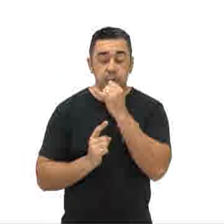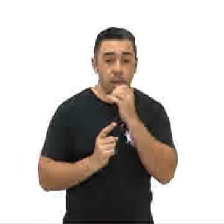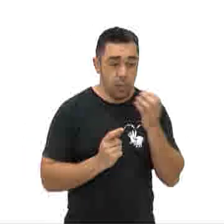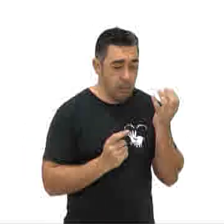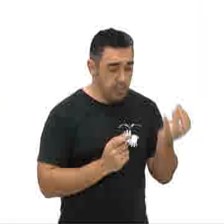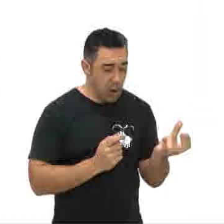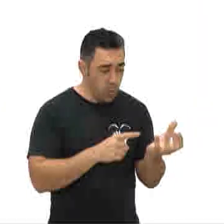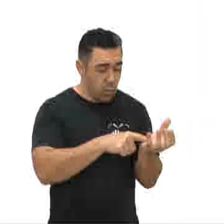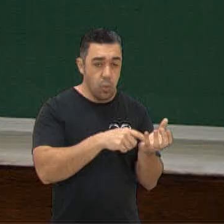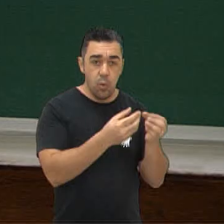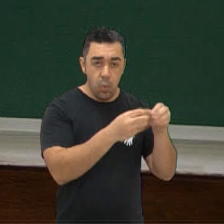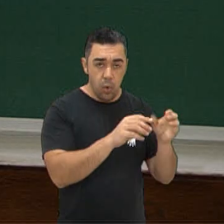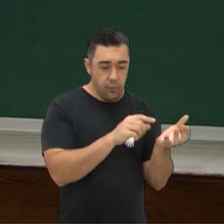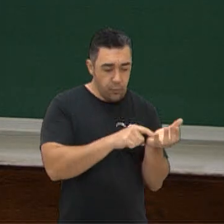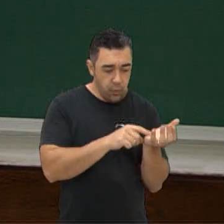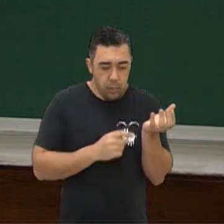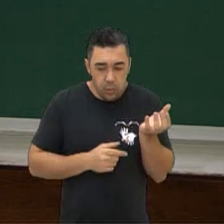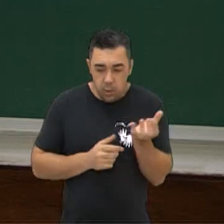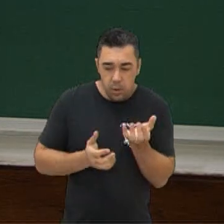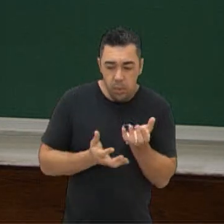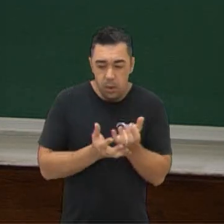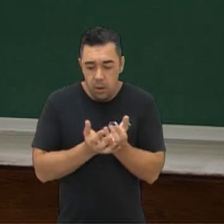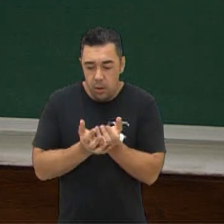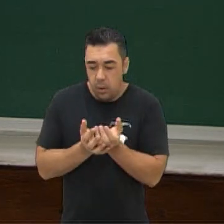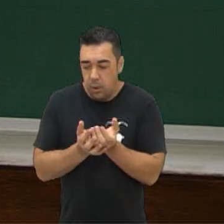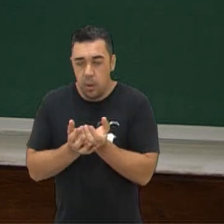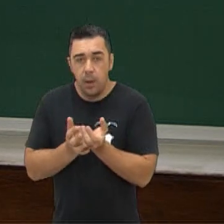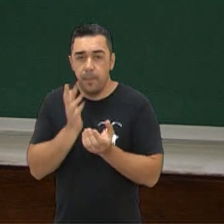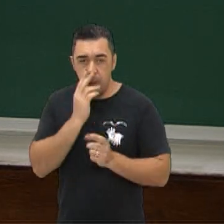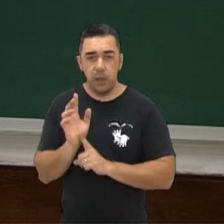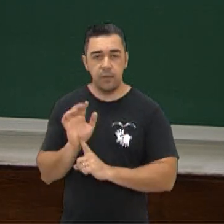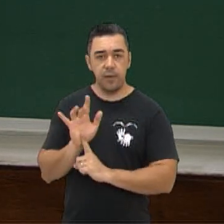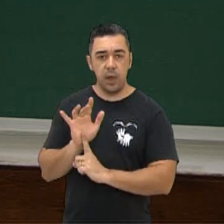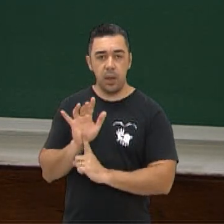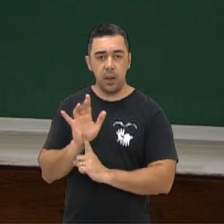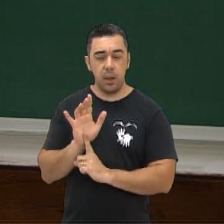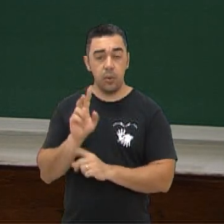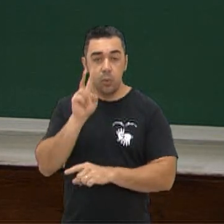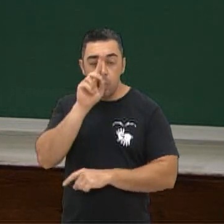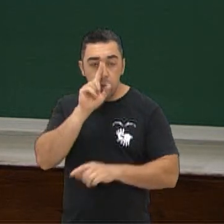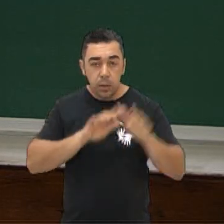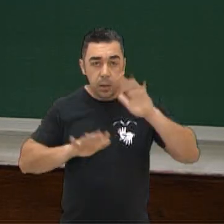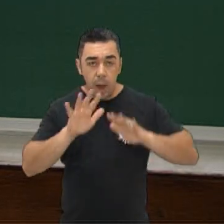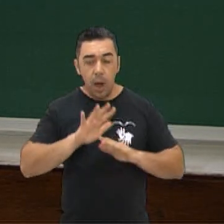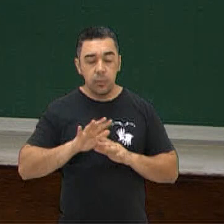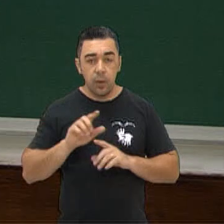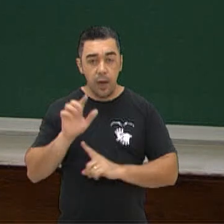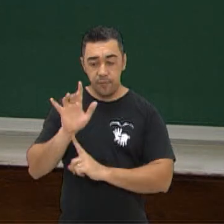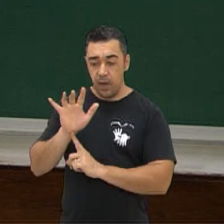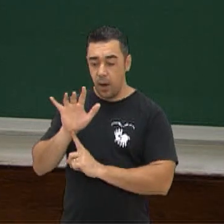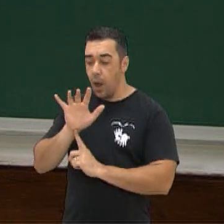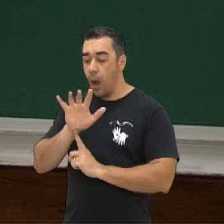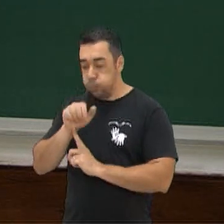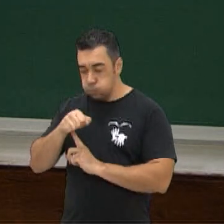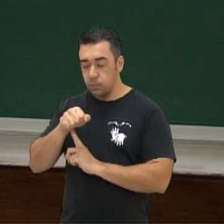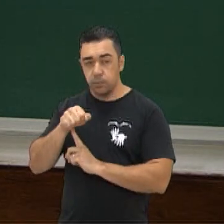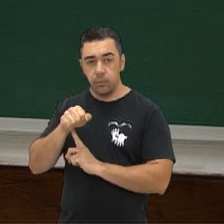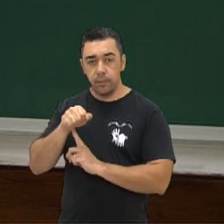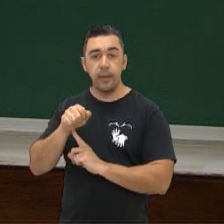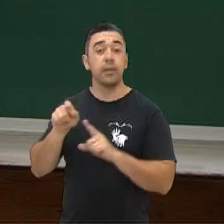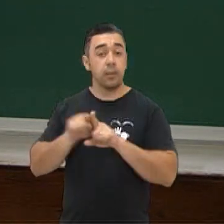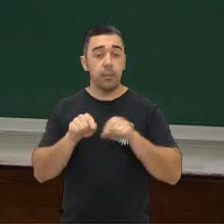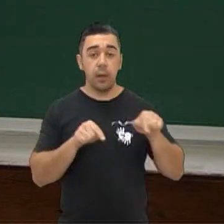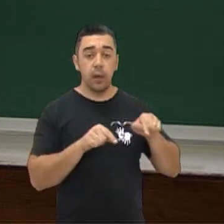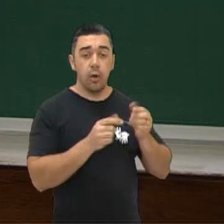ovo, carrega como se estivesse carregando uma vela, que com um sopro pode se apagar. Assim, também o